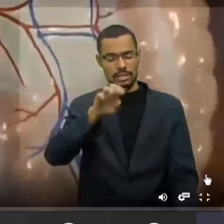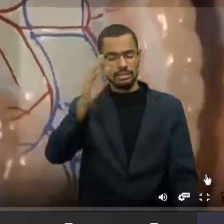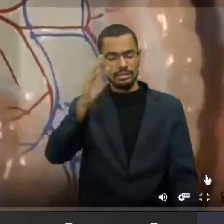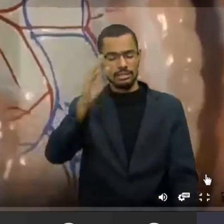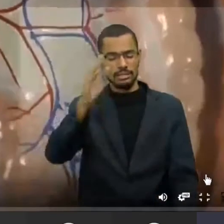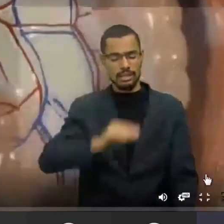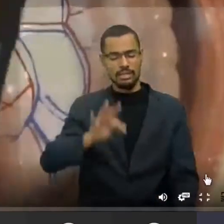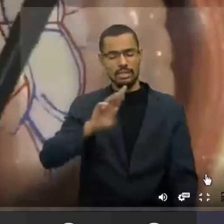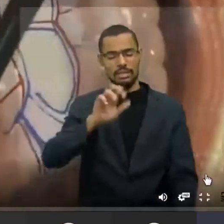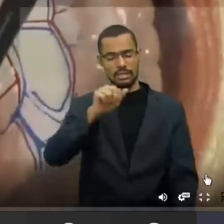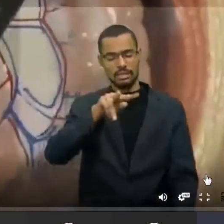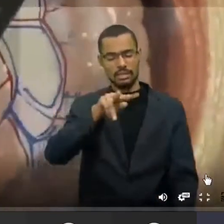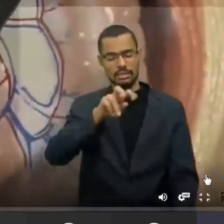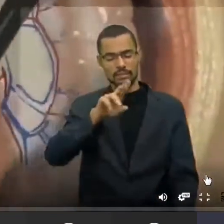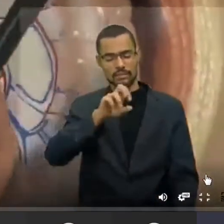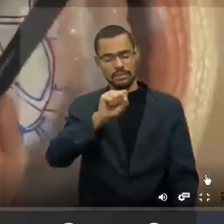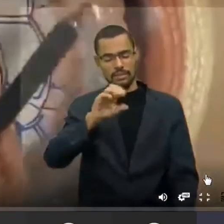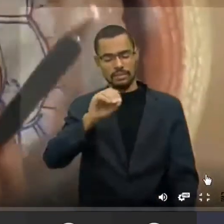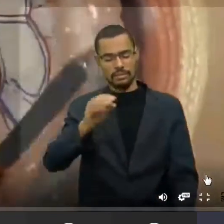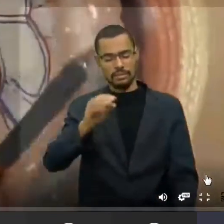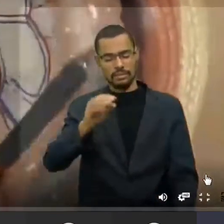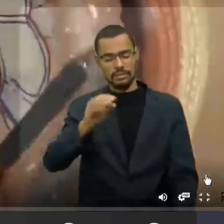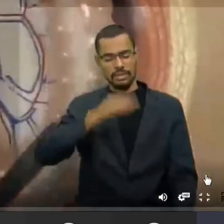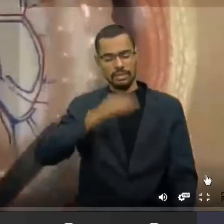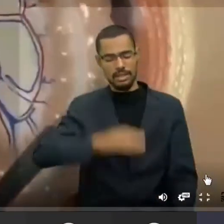colo transverso e colo